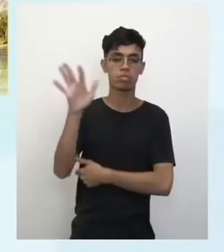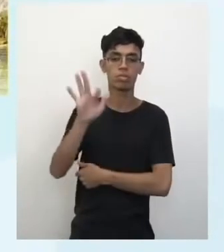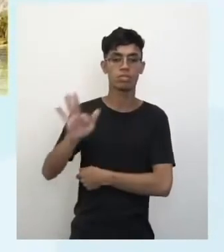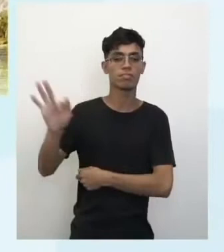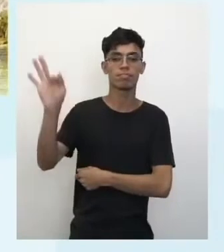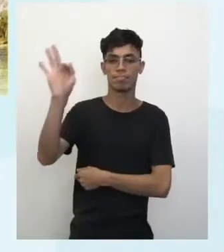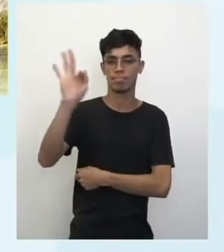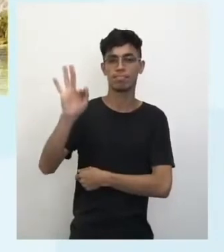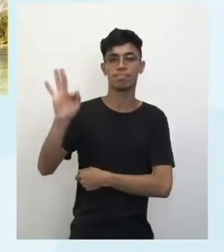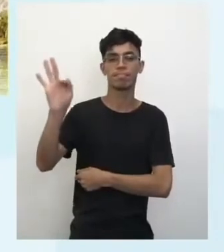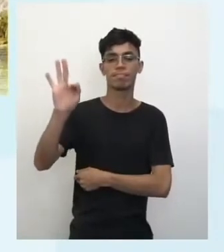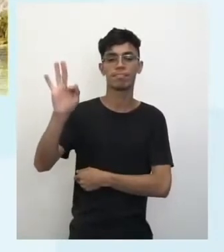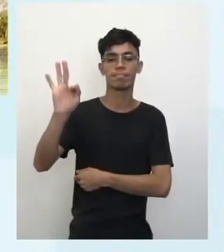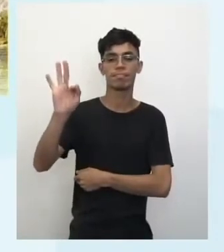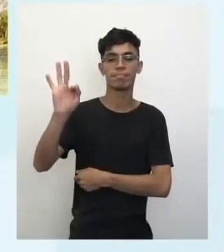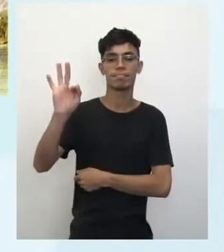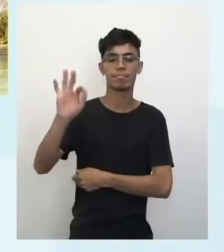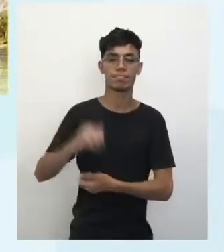aí de Cambridge,